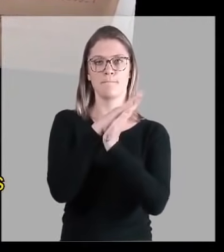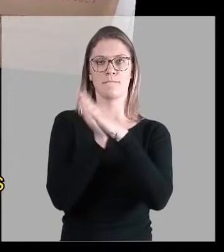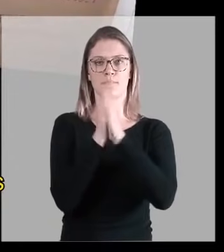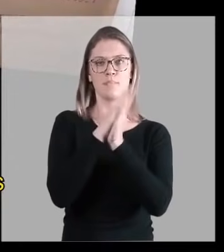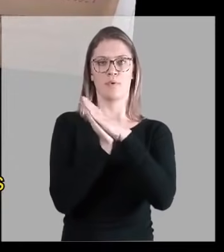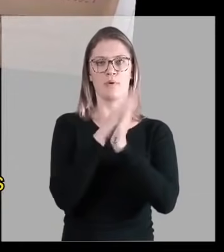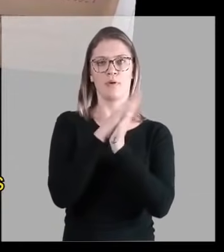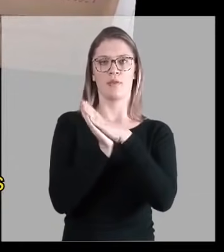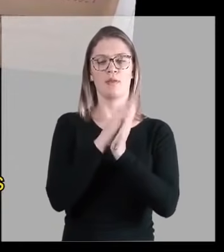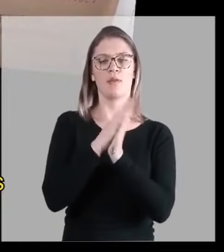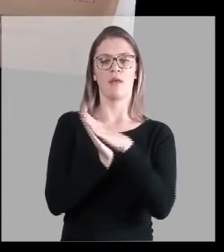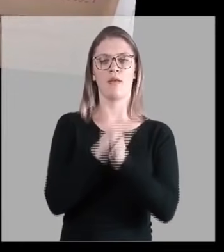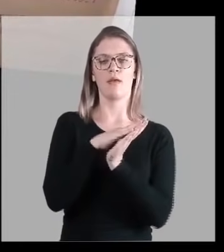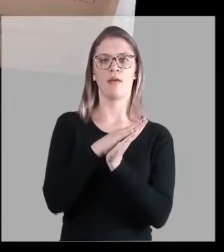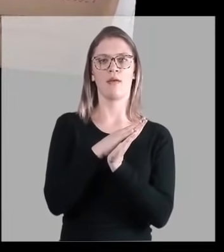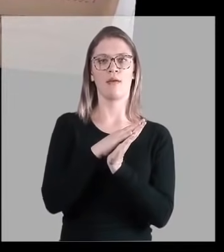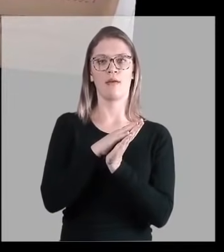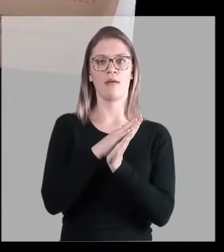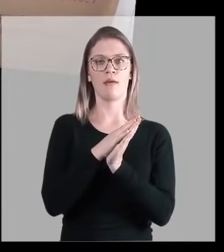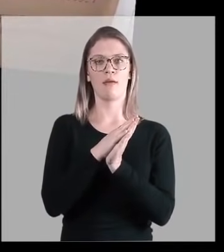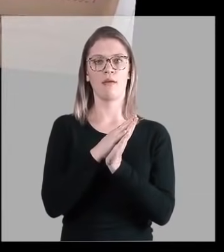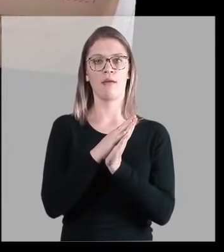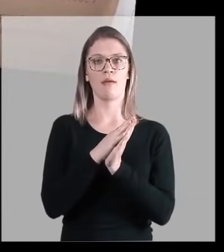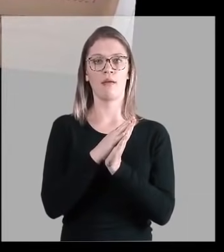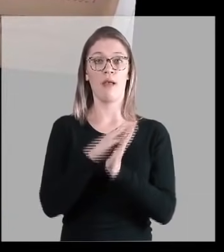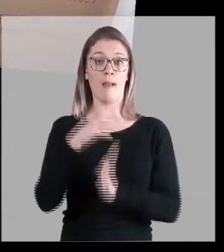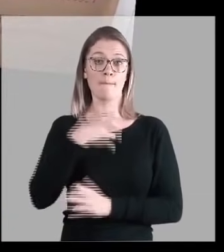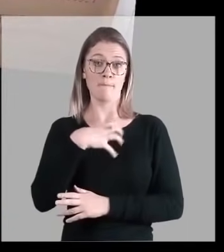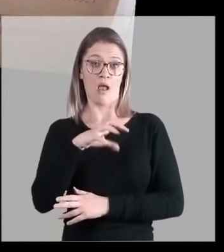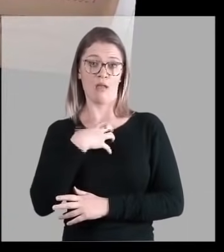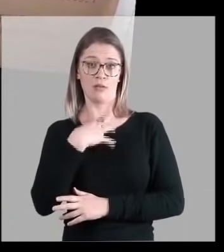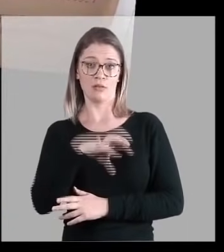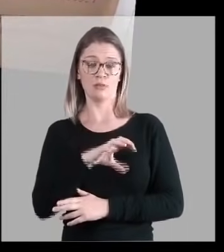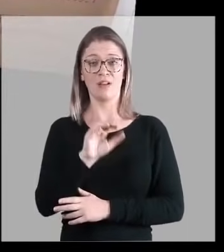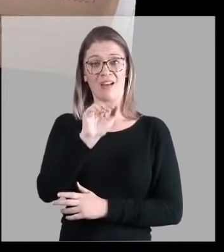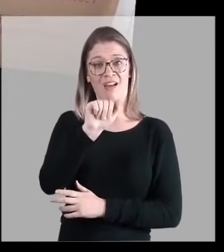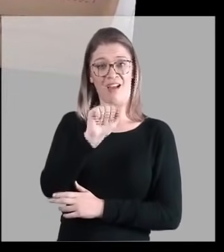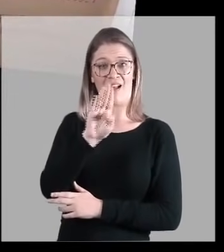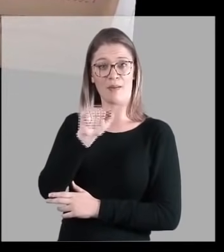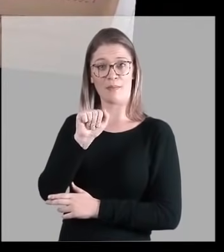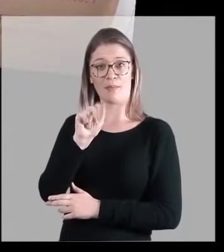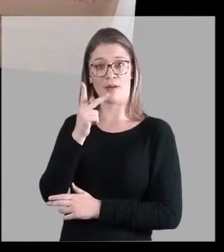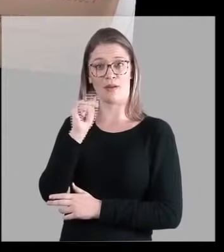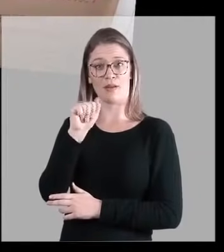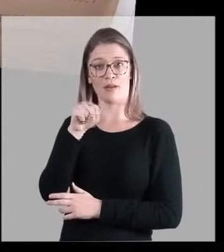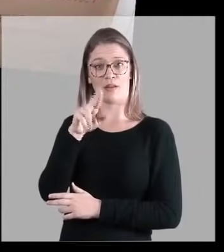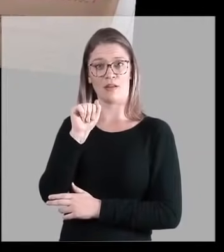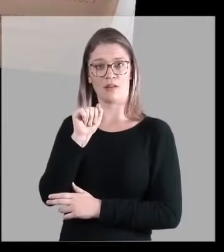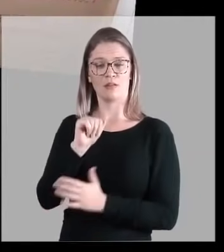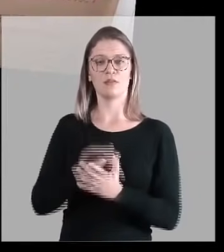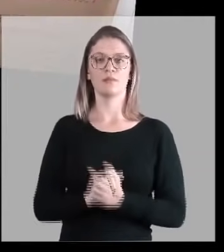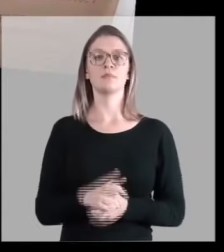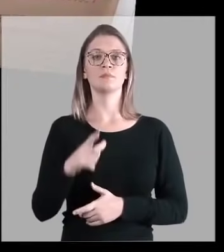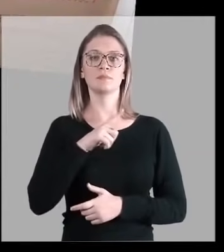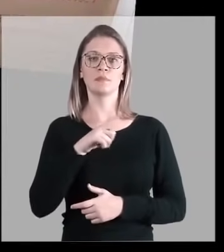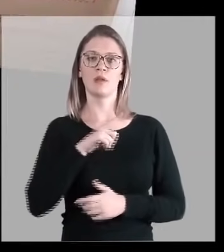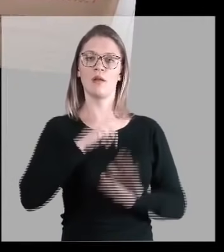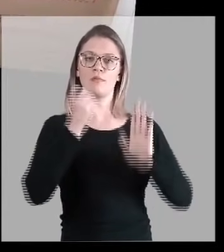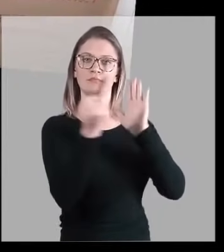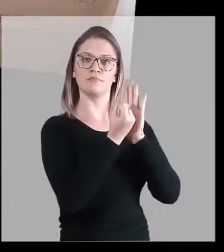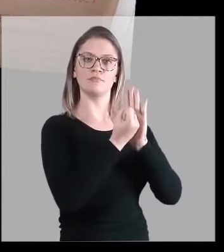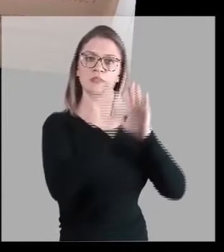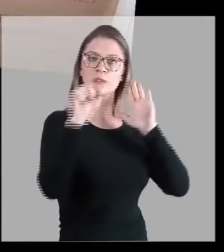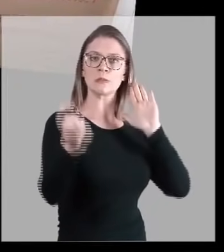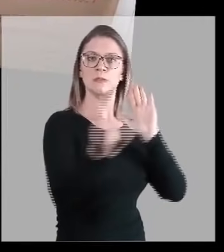aí feita de pano amarrado, recebeu esse nome, né, de Bayomi ou Abayomi, enfim. E no cartaz os senhores leem, símbolo de